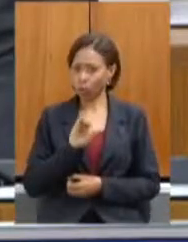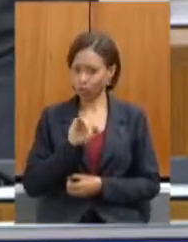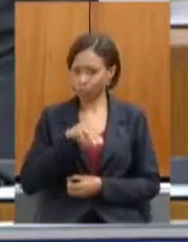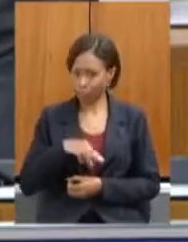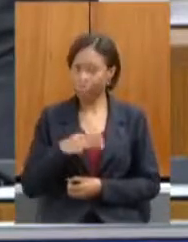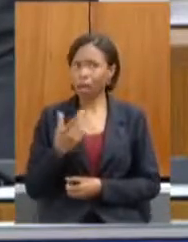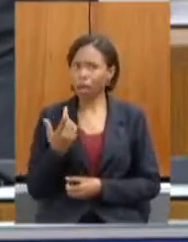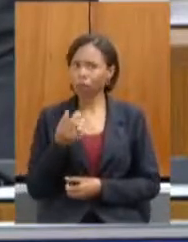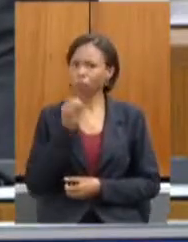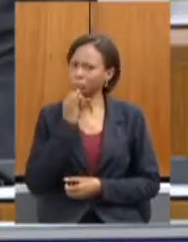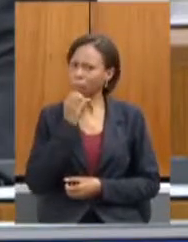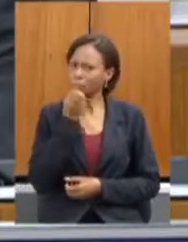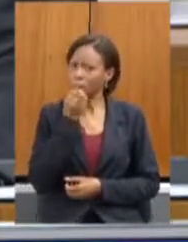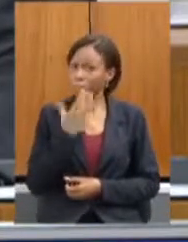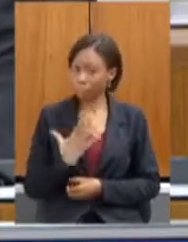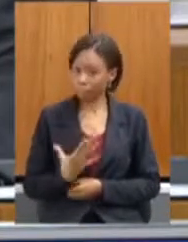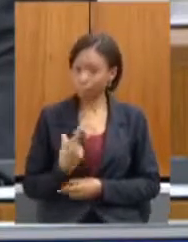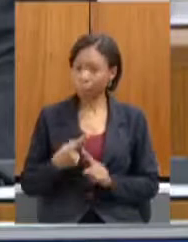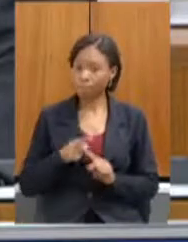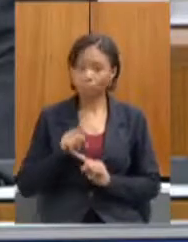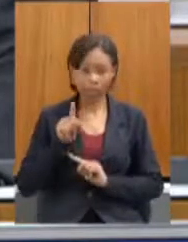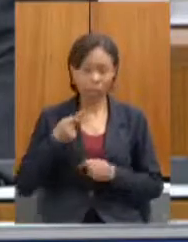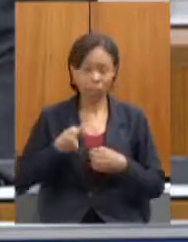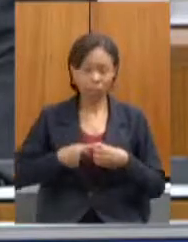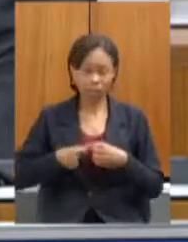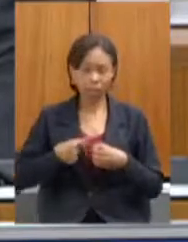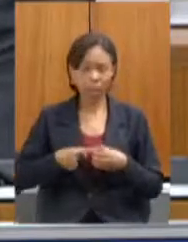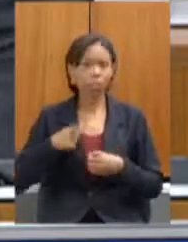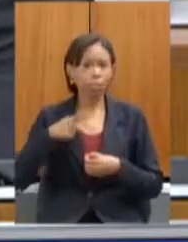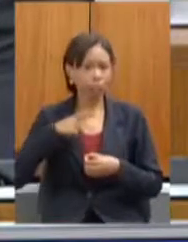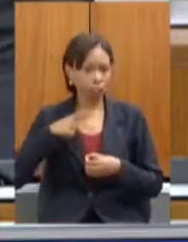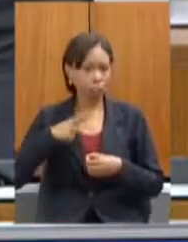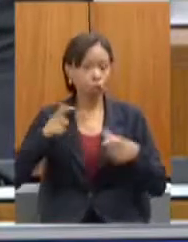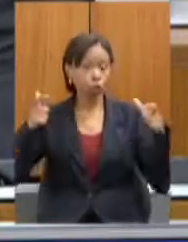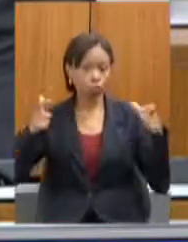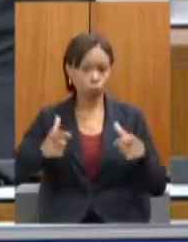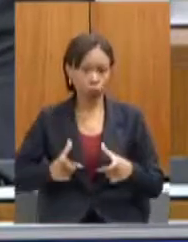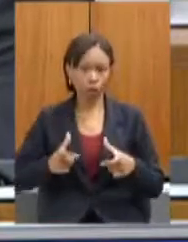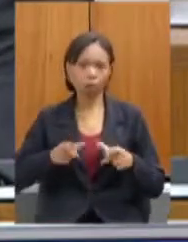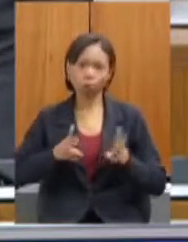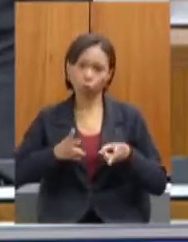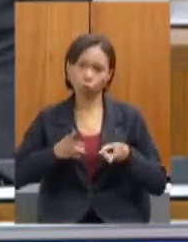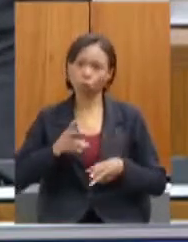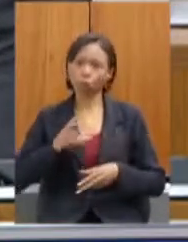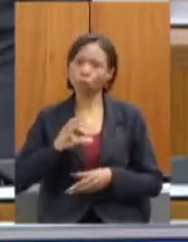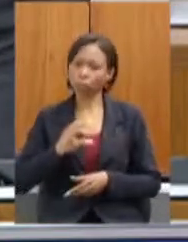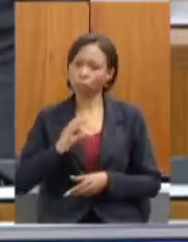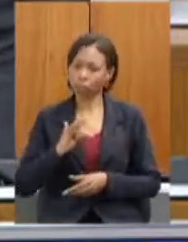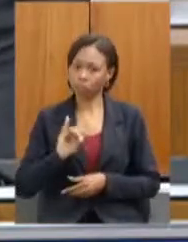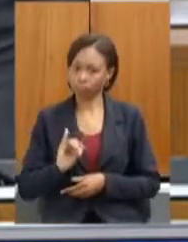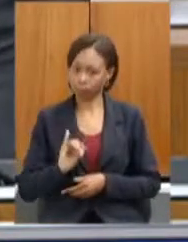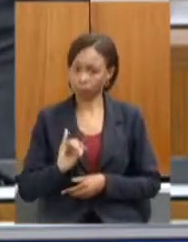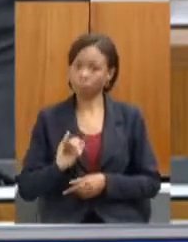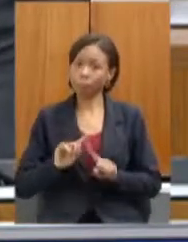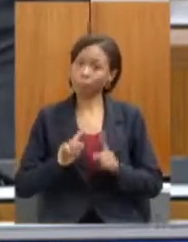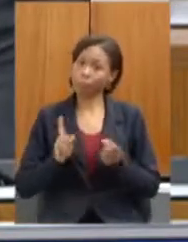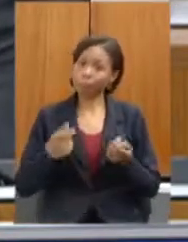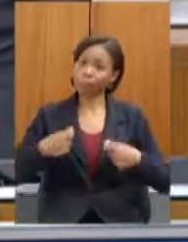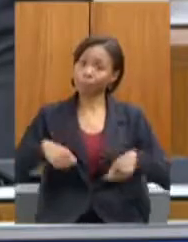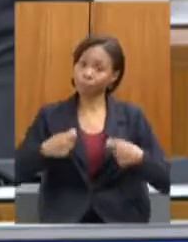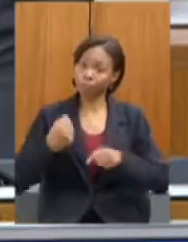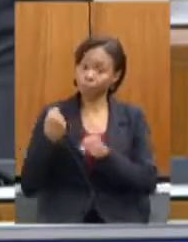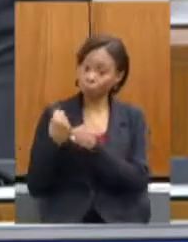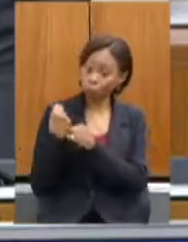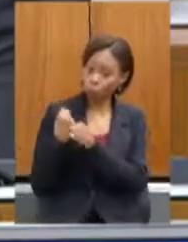exemplo muito bom ou seja é lá tem dimensionamento para nos mantermos o CTI basta nós temos condição de